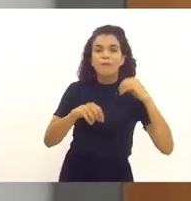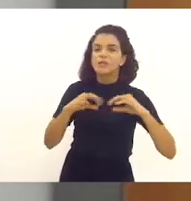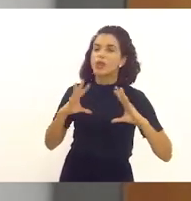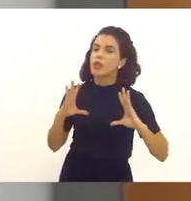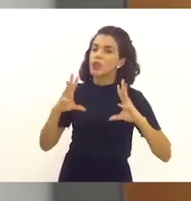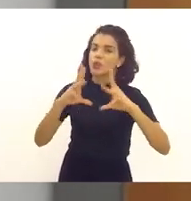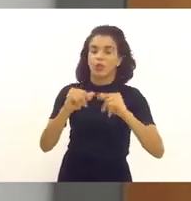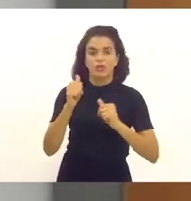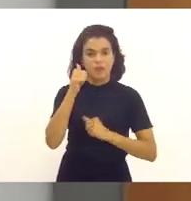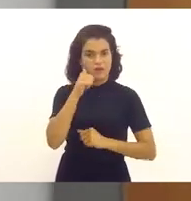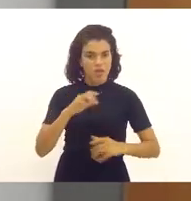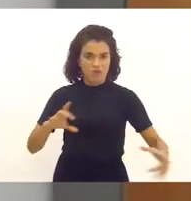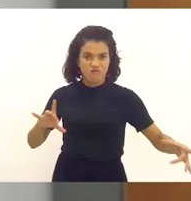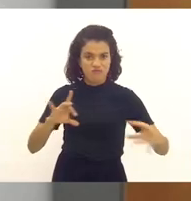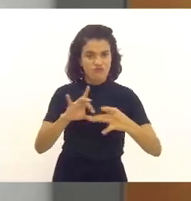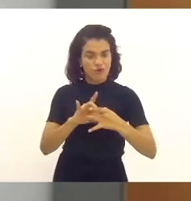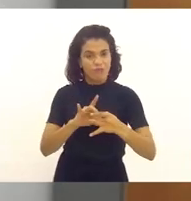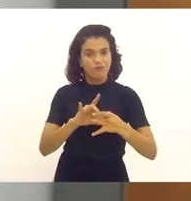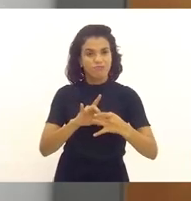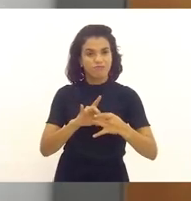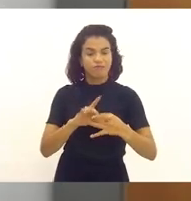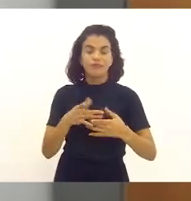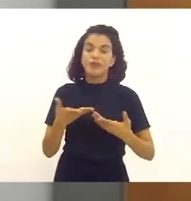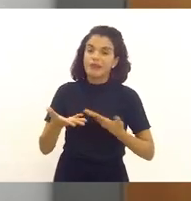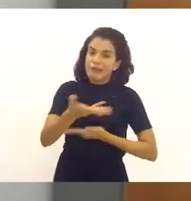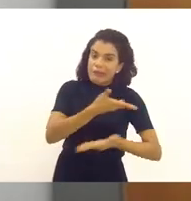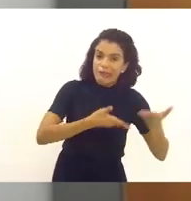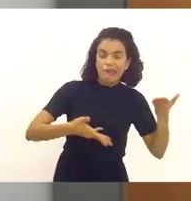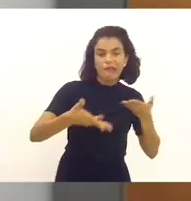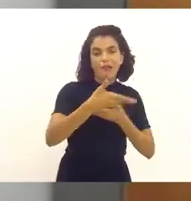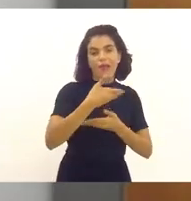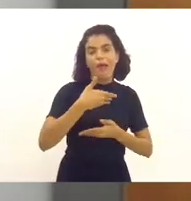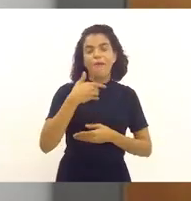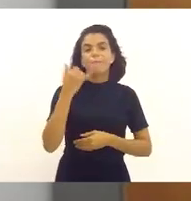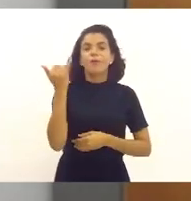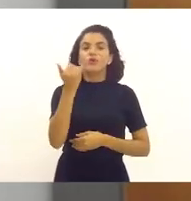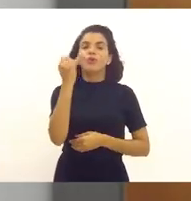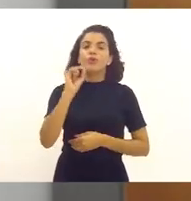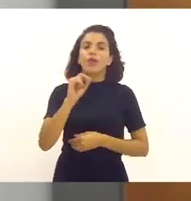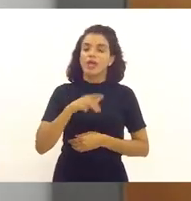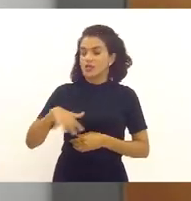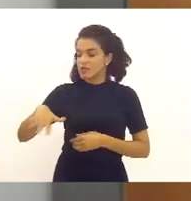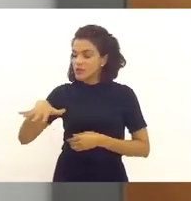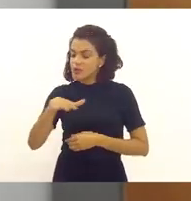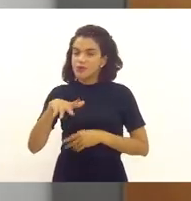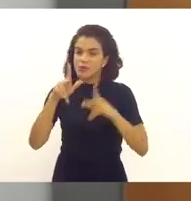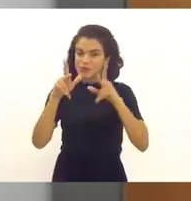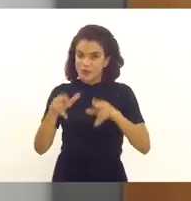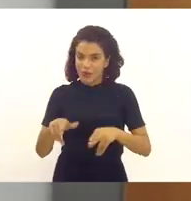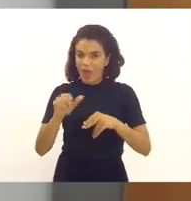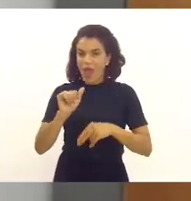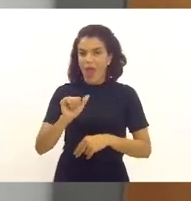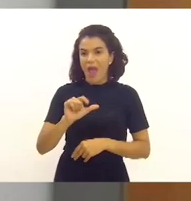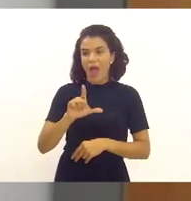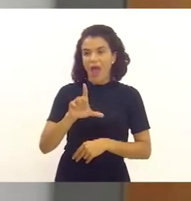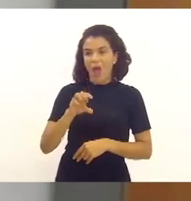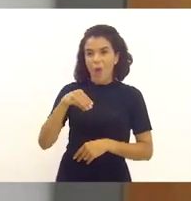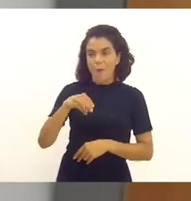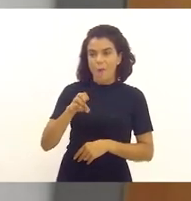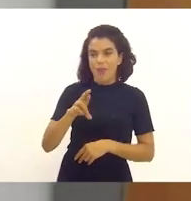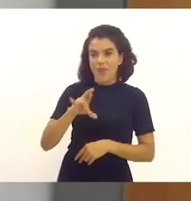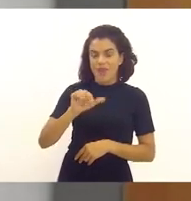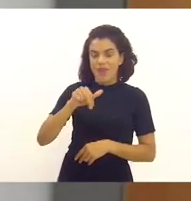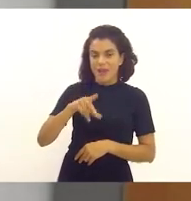de todas as mulheres para nós mesmos e eu acho que aí que entra a importância de espaços como a casa Almerinda Gama hoje